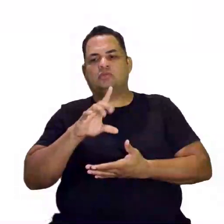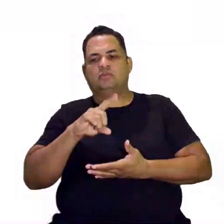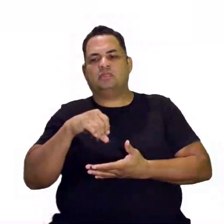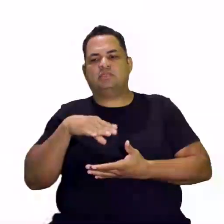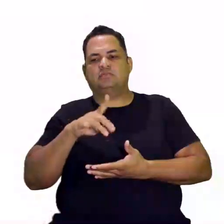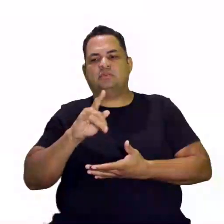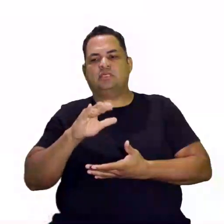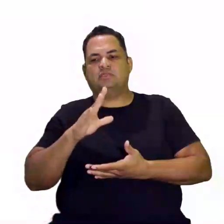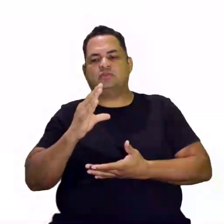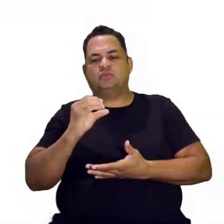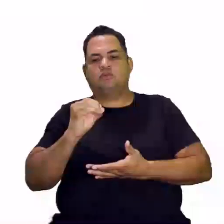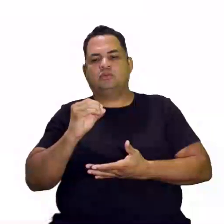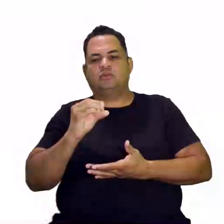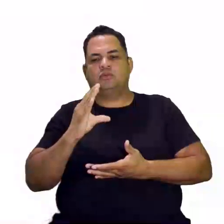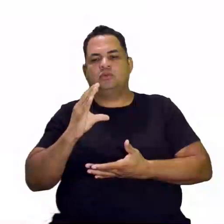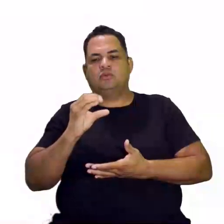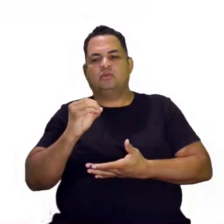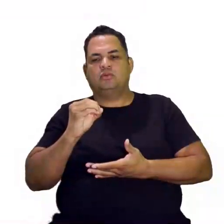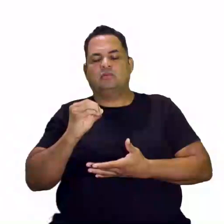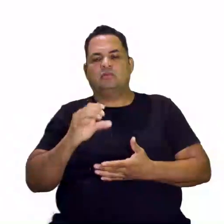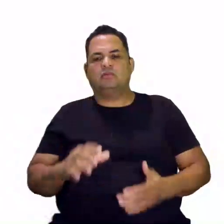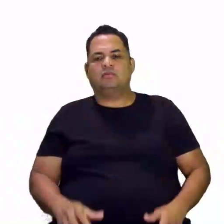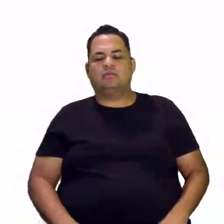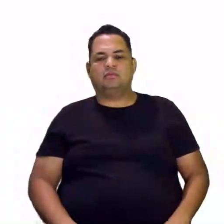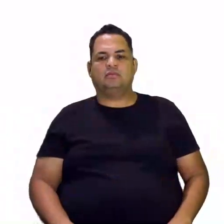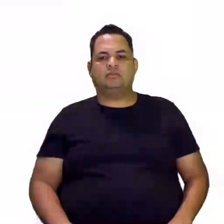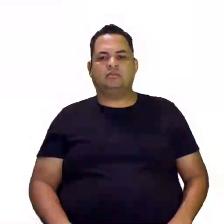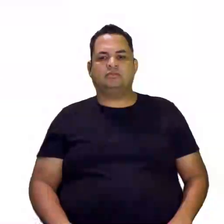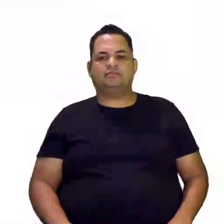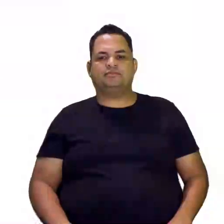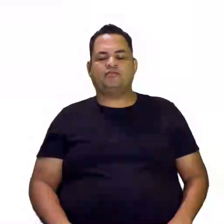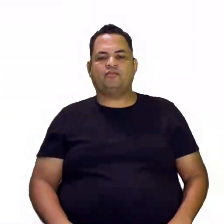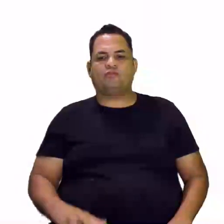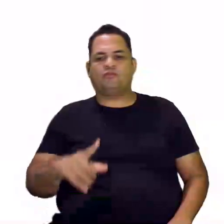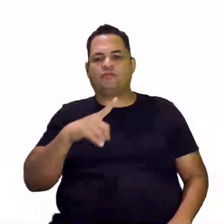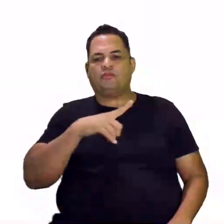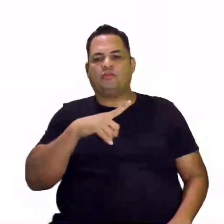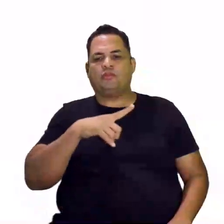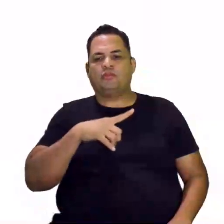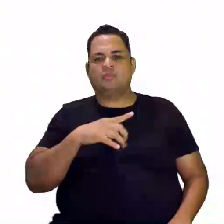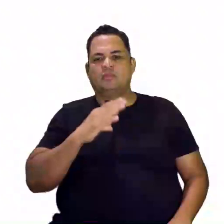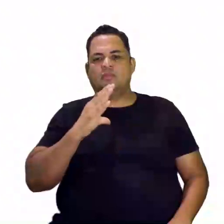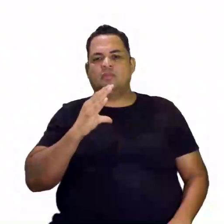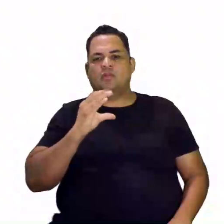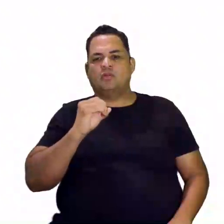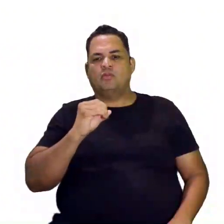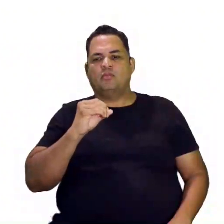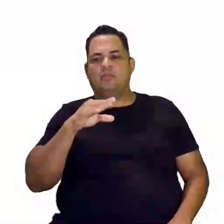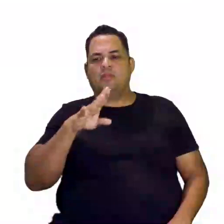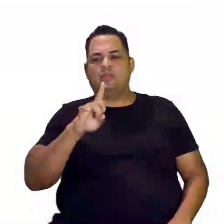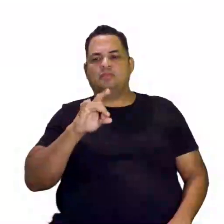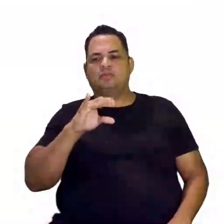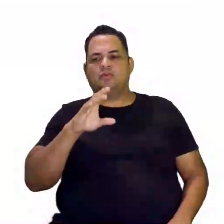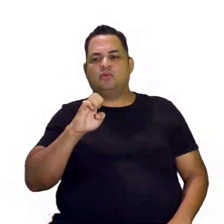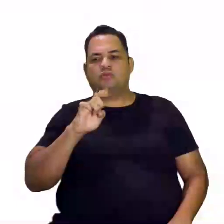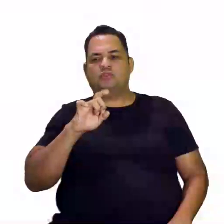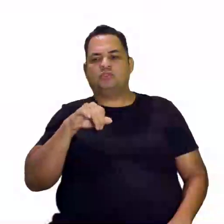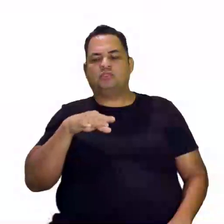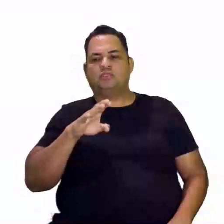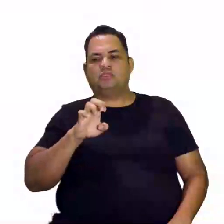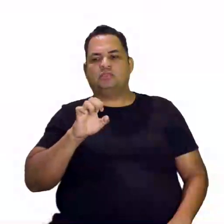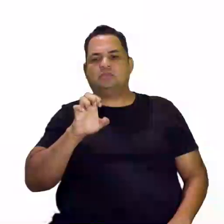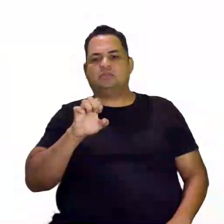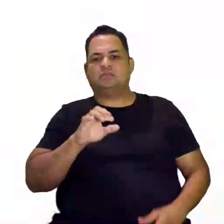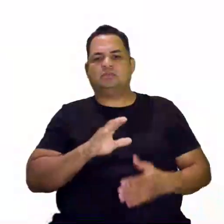endoplasmático, retículo endoplasmático, complexo golgiense,